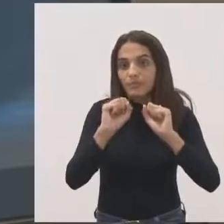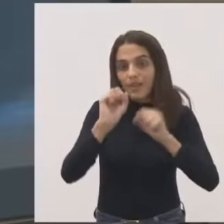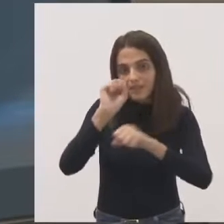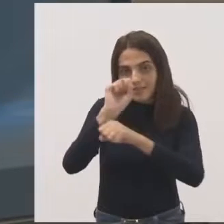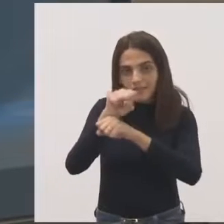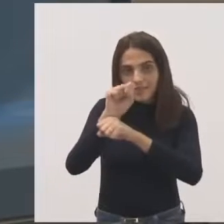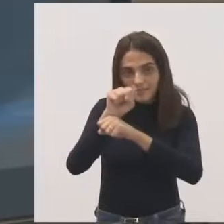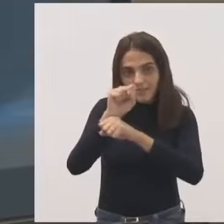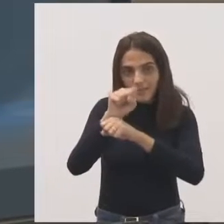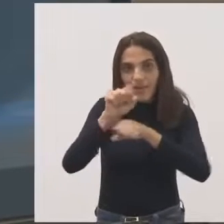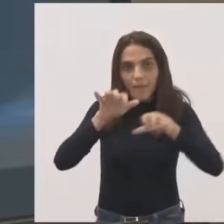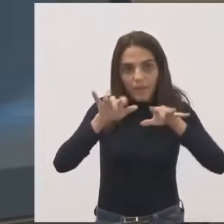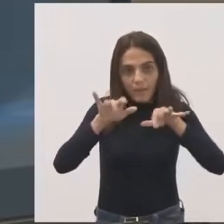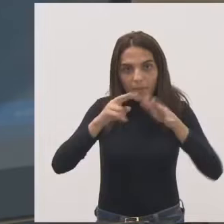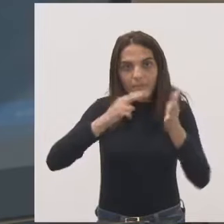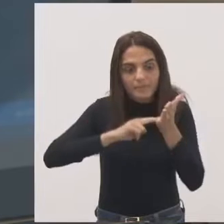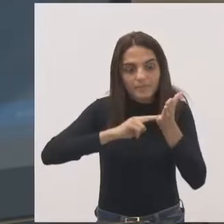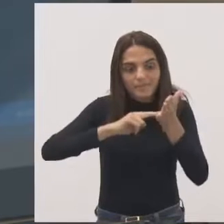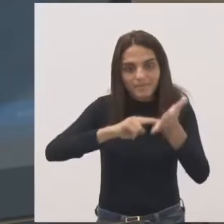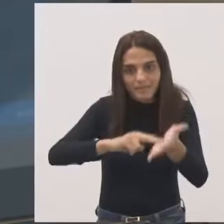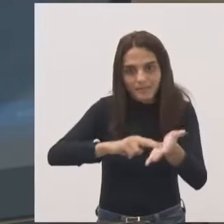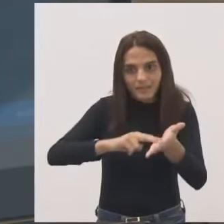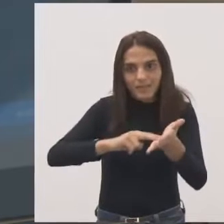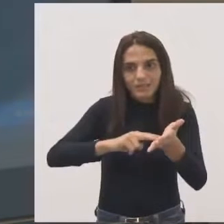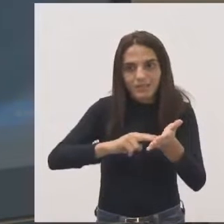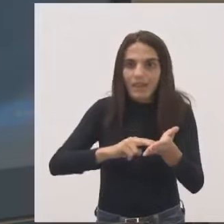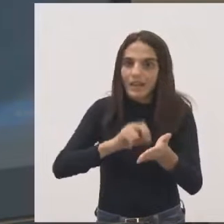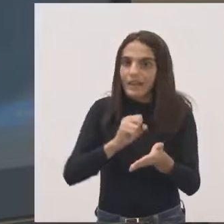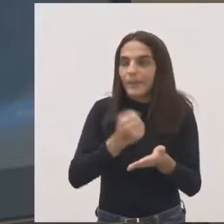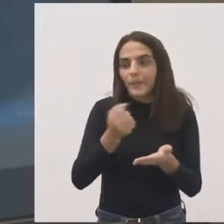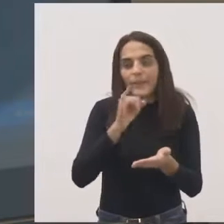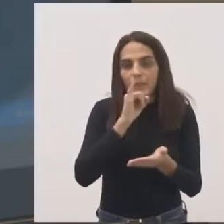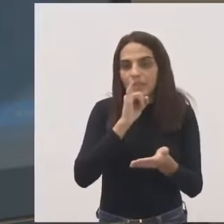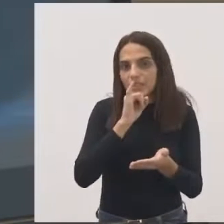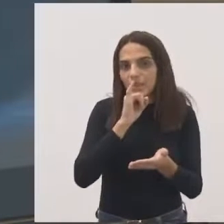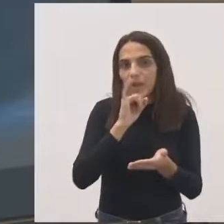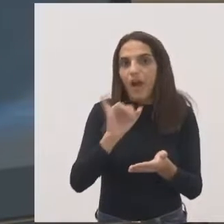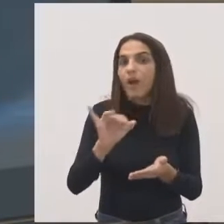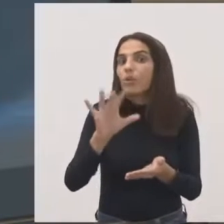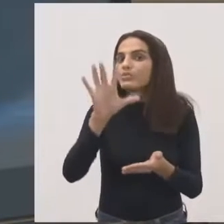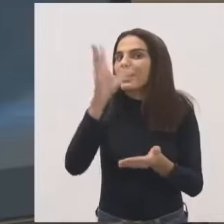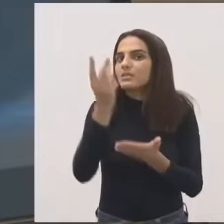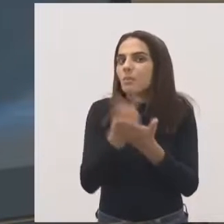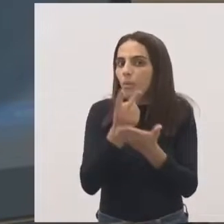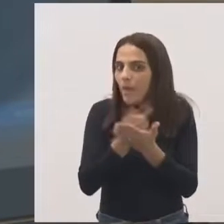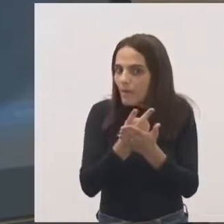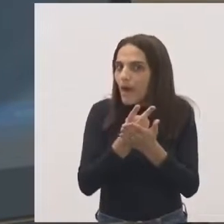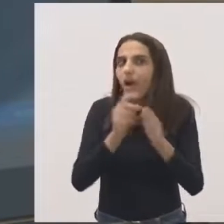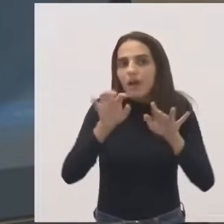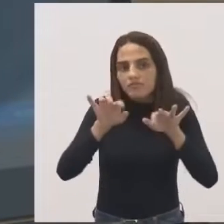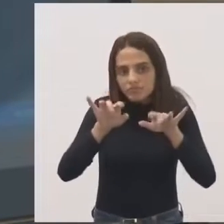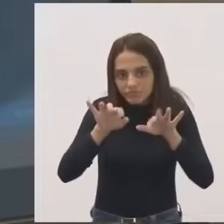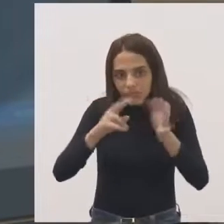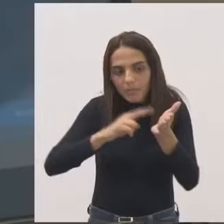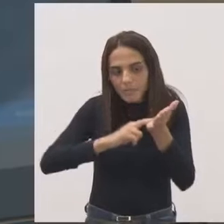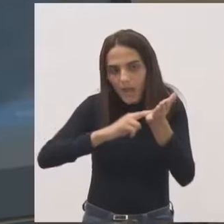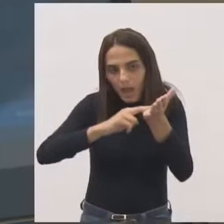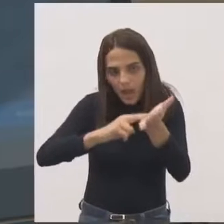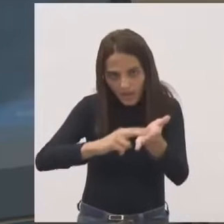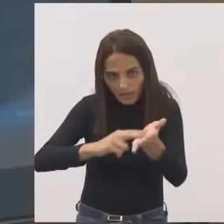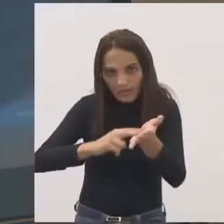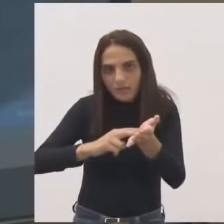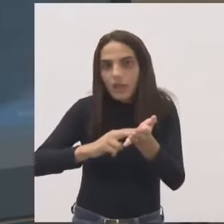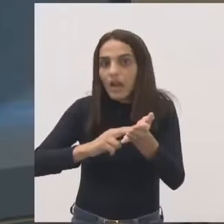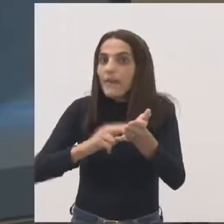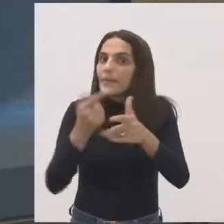que você vai escrever uma carta para a Microsoft contando desses bugs, desses erros, ou não, que você não vai escrever uma carta para eles, tá bom?